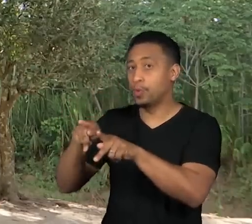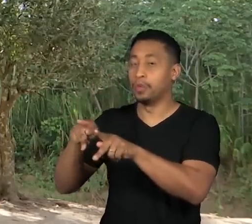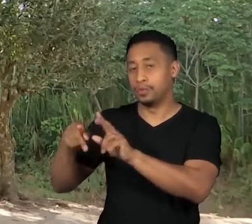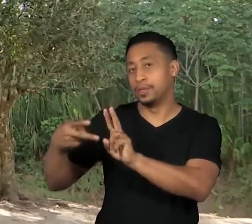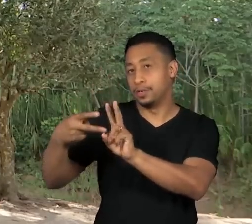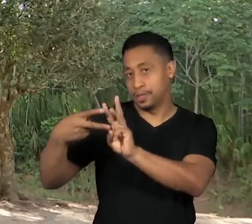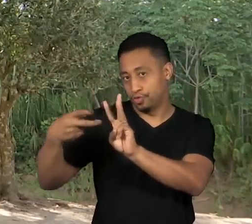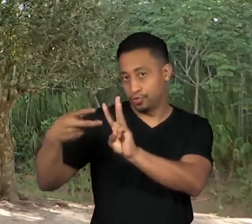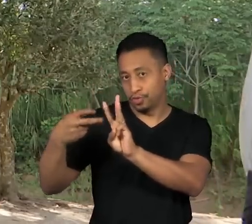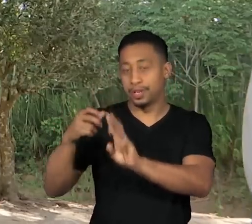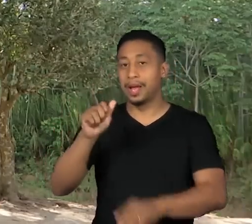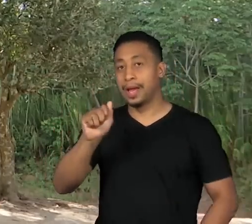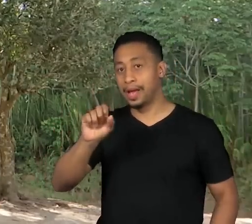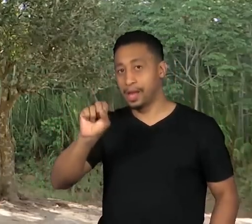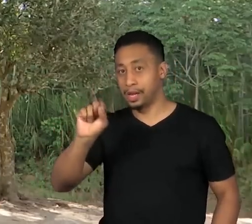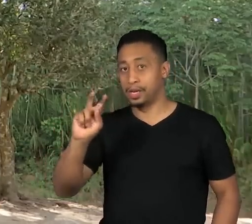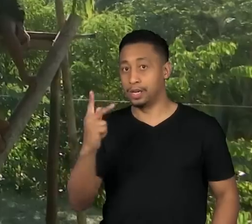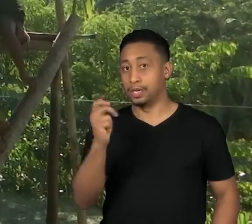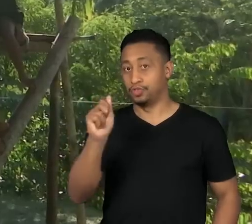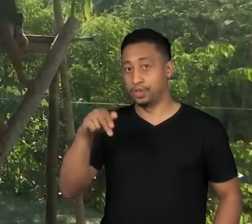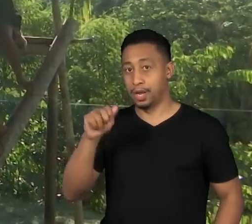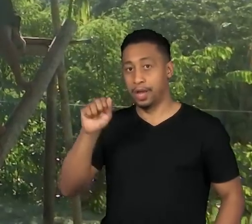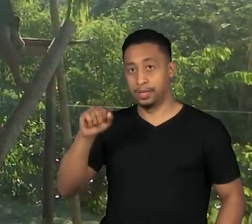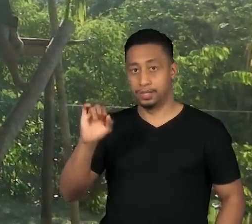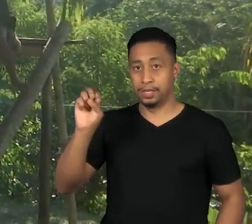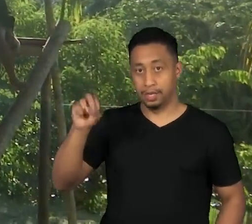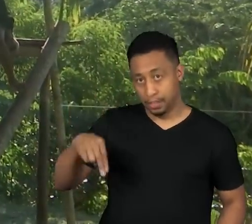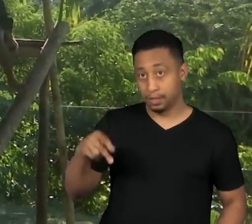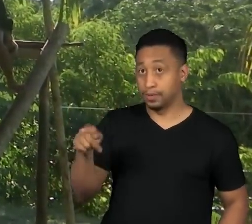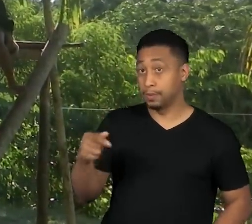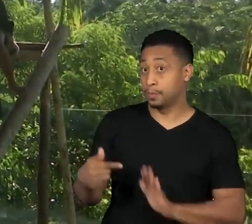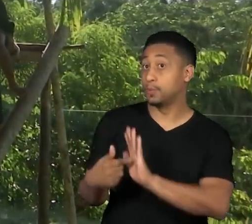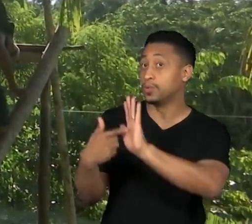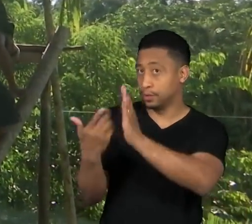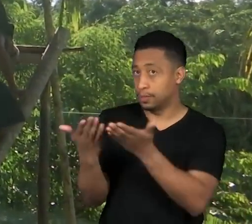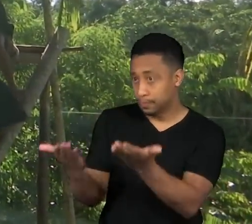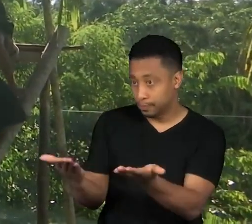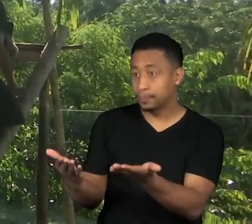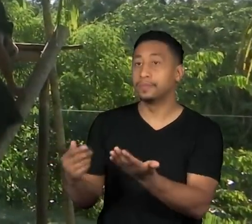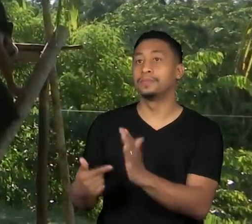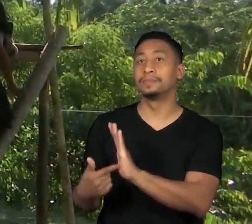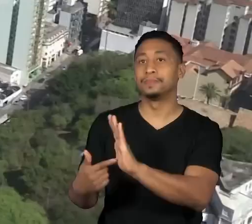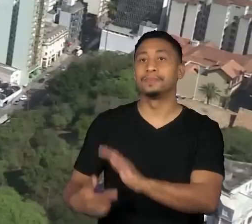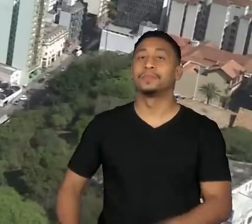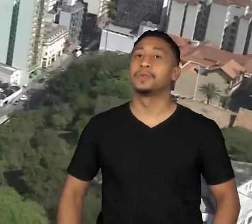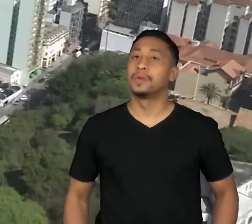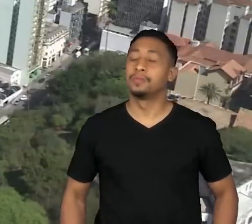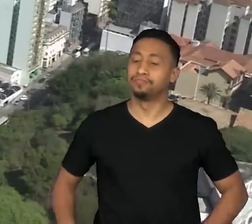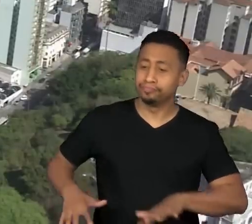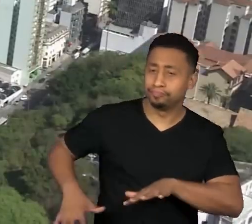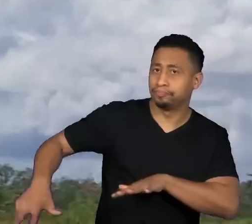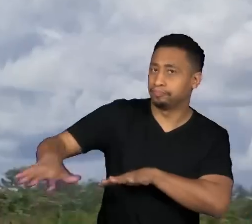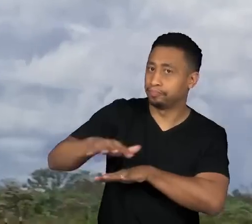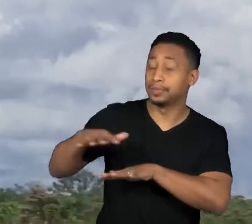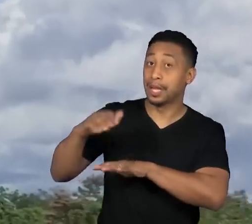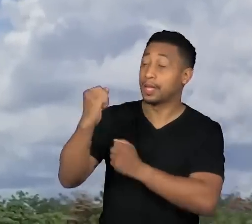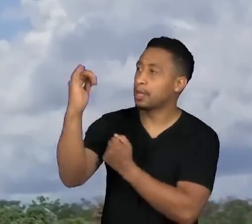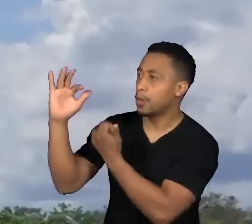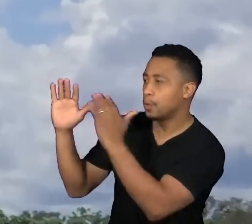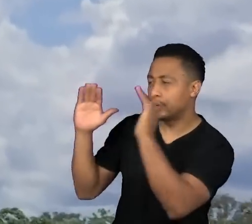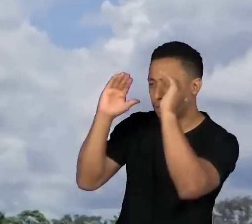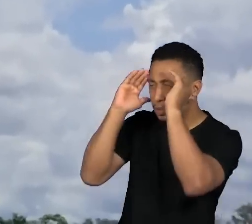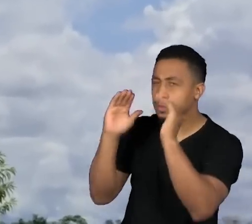até aqui, o caminho é longo e respeita o tempo da natureza. De